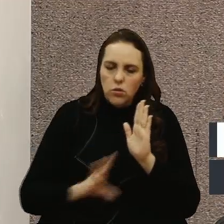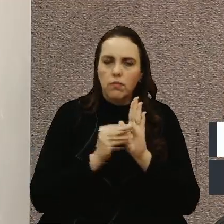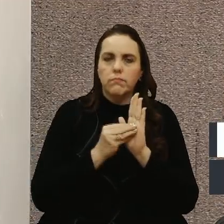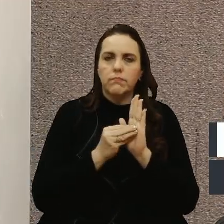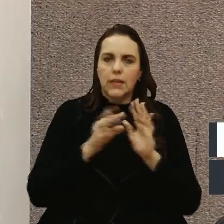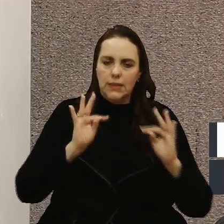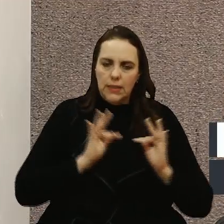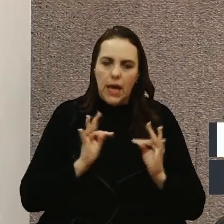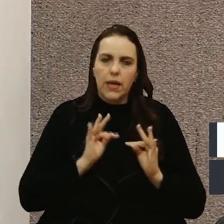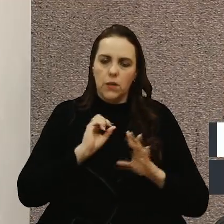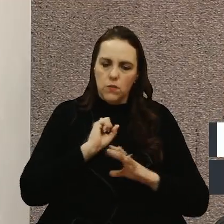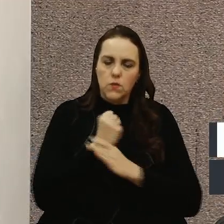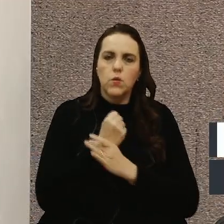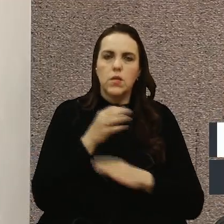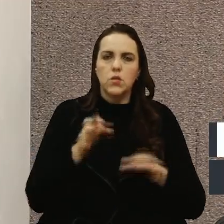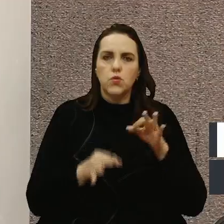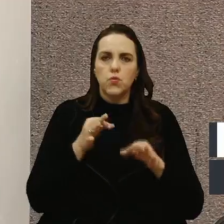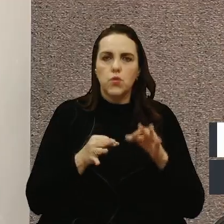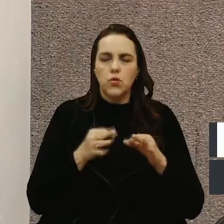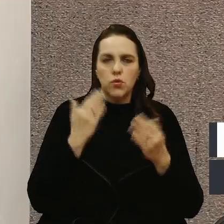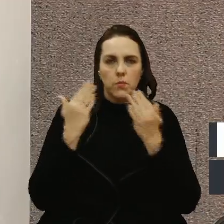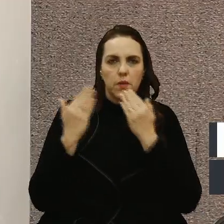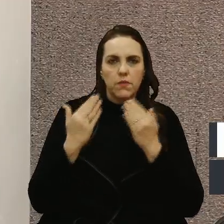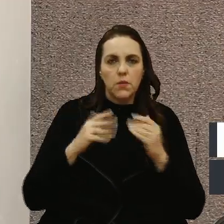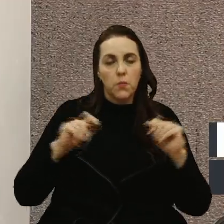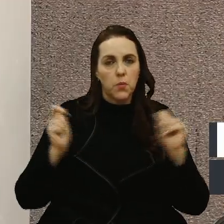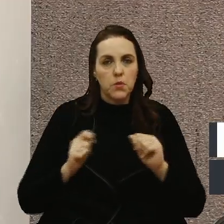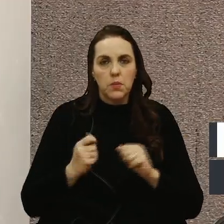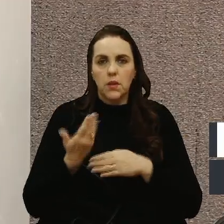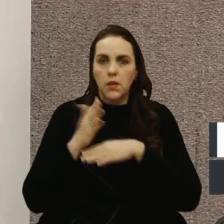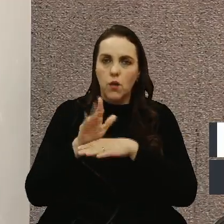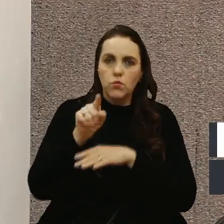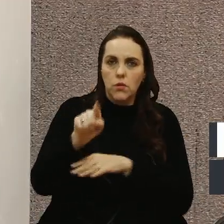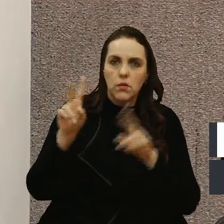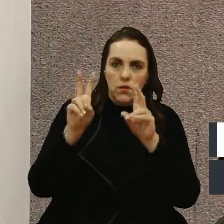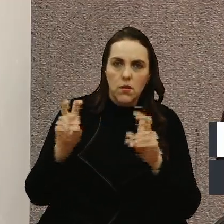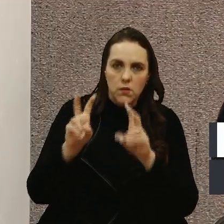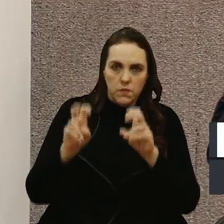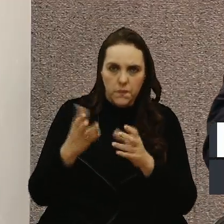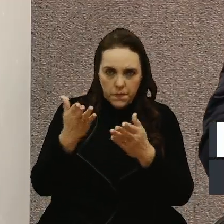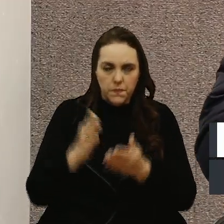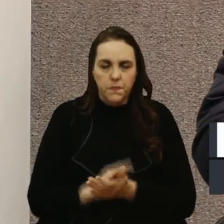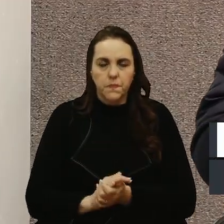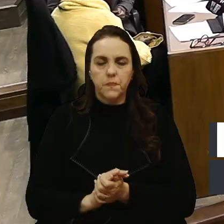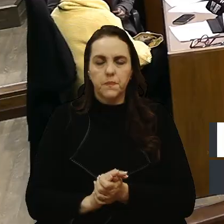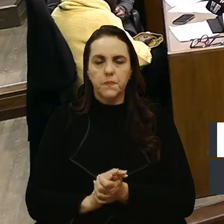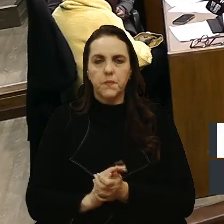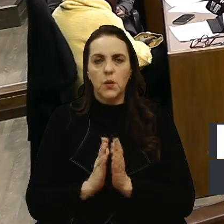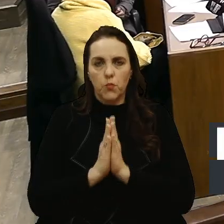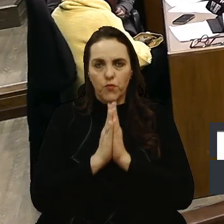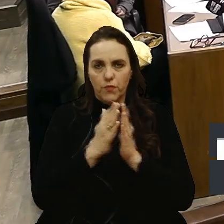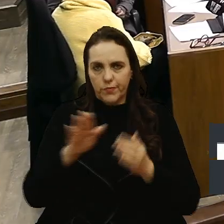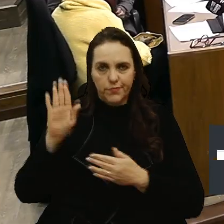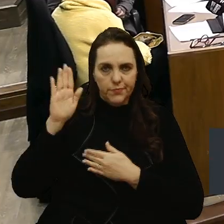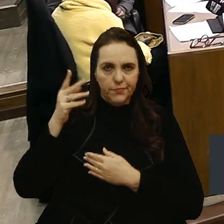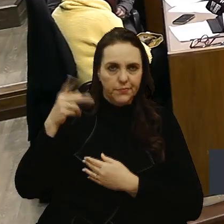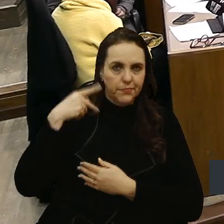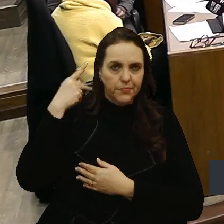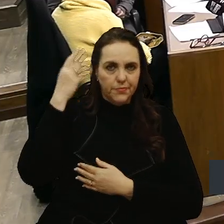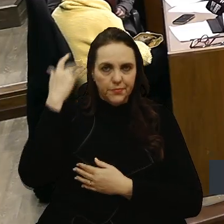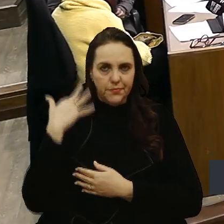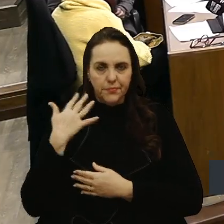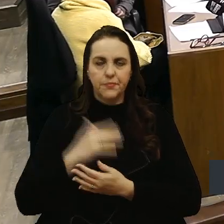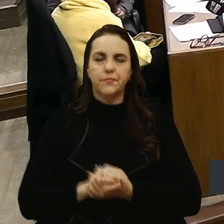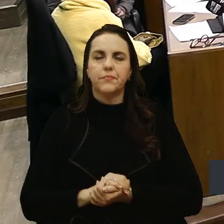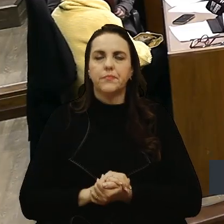tecnicidade, segurança jurídica, previsão para contribuir com esse assunto e com esse tema. Uma parte, vereador. Por gentileza. Eu agradeço, vereador Caleb, como eu